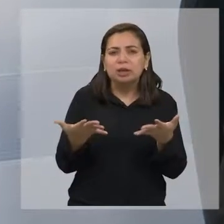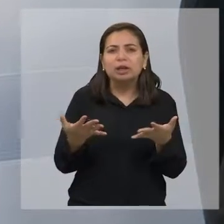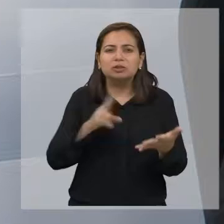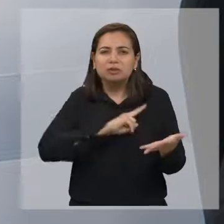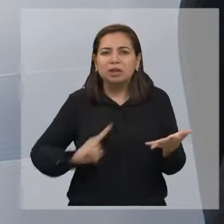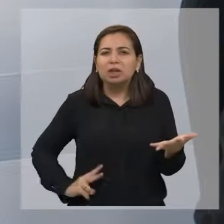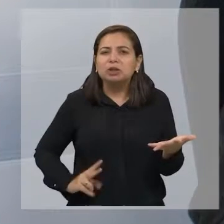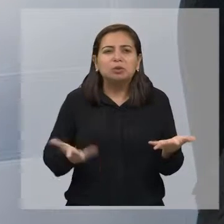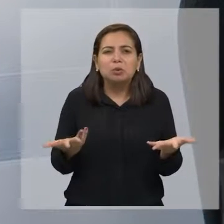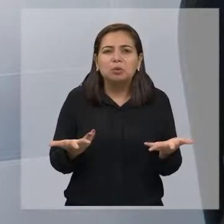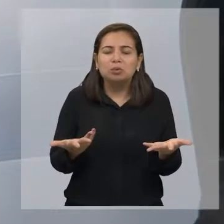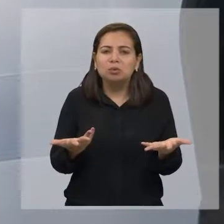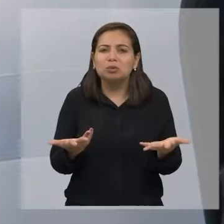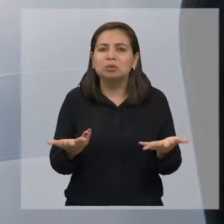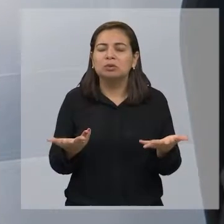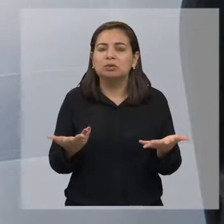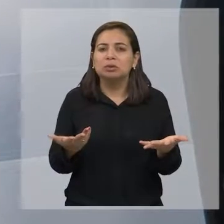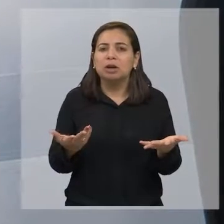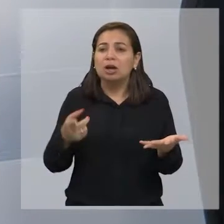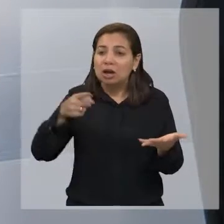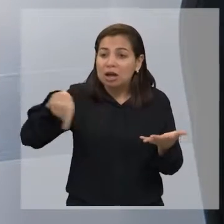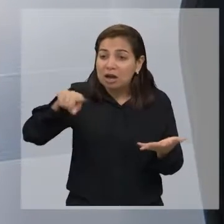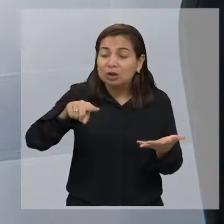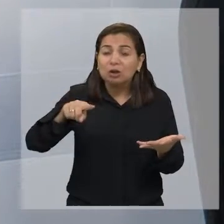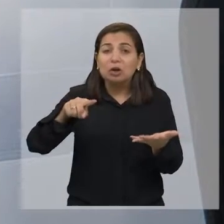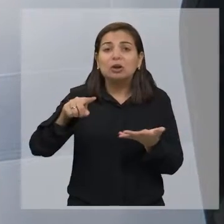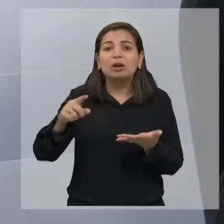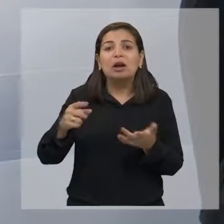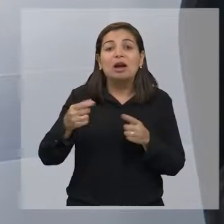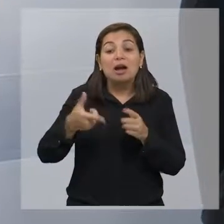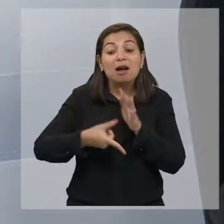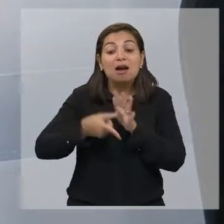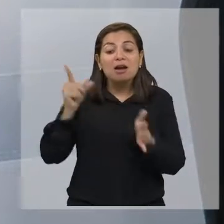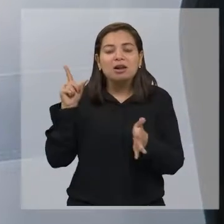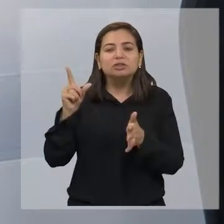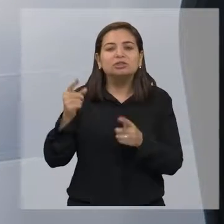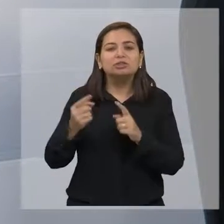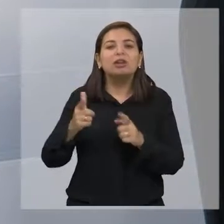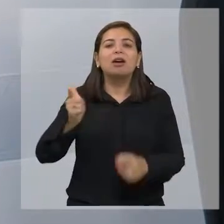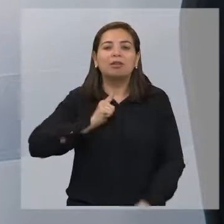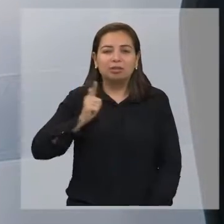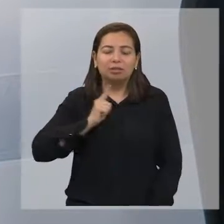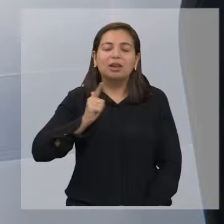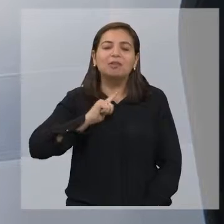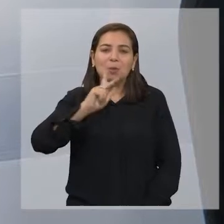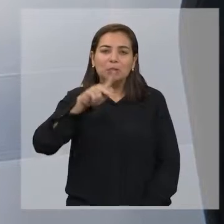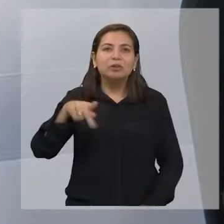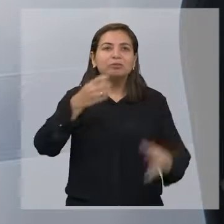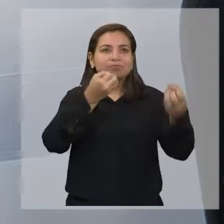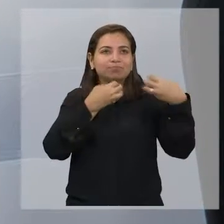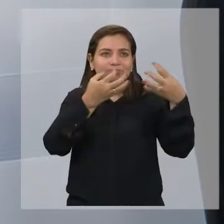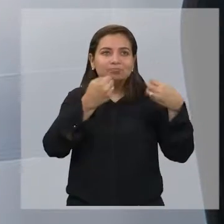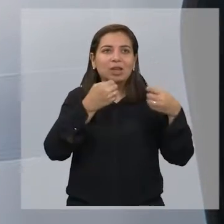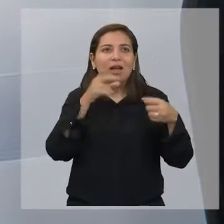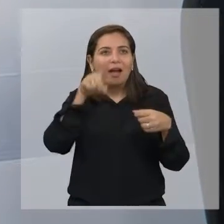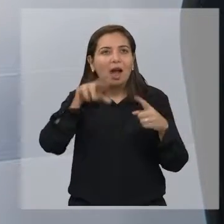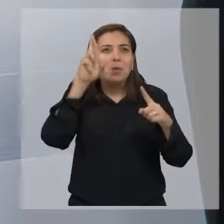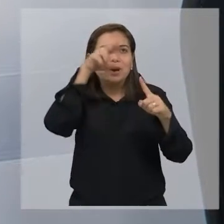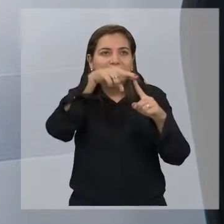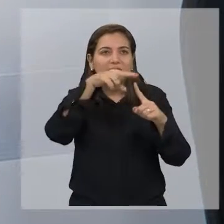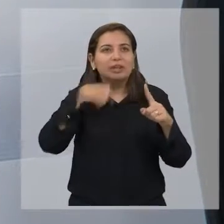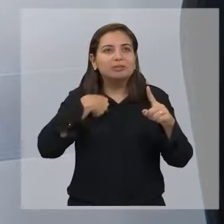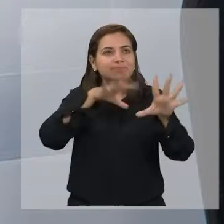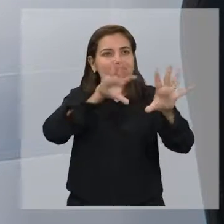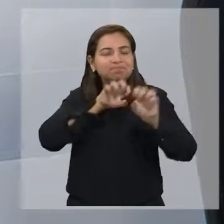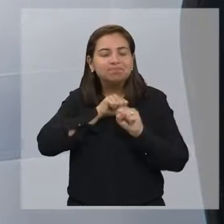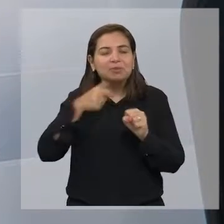verdade, todos, antes de exercermos cada uma dessas profissões, a gente teve lá no início um professor, uma referência que pudesse servir de